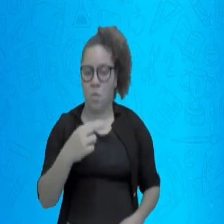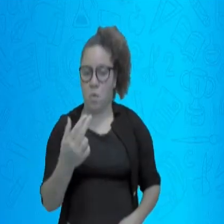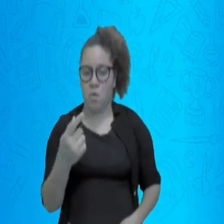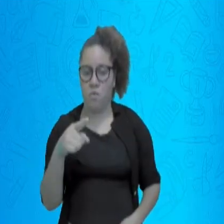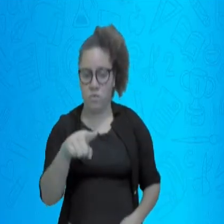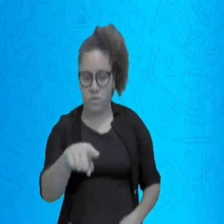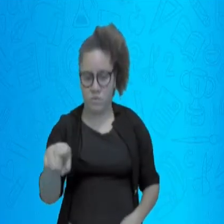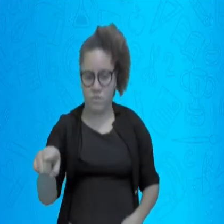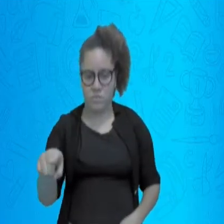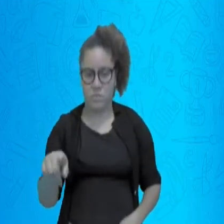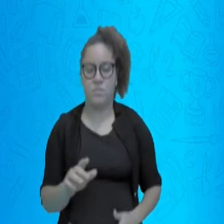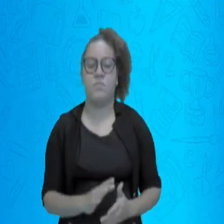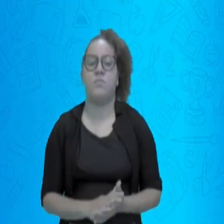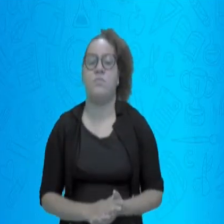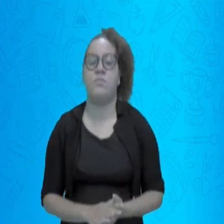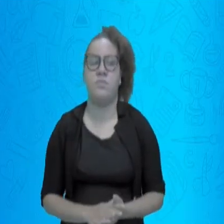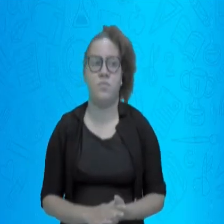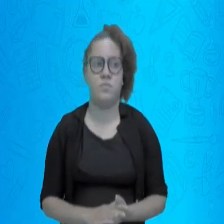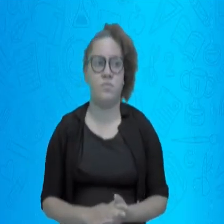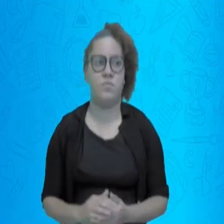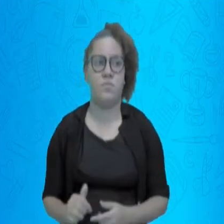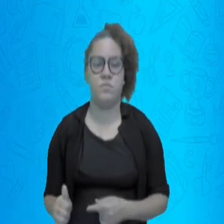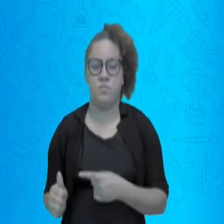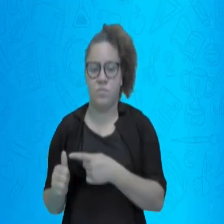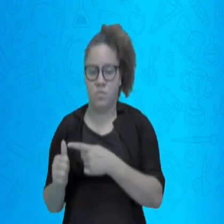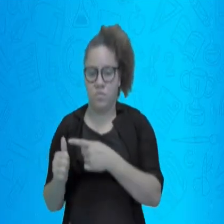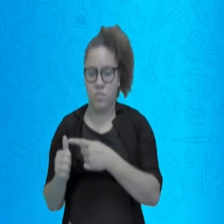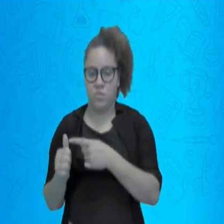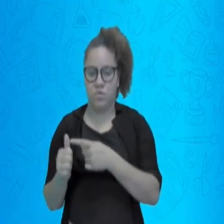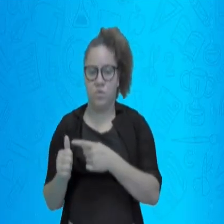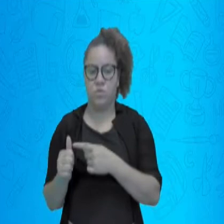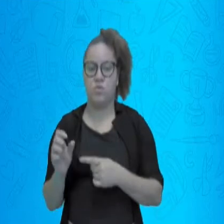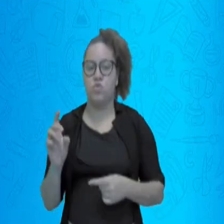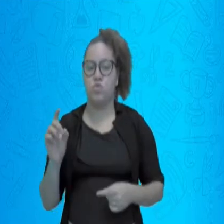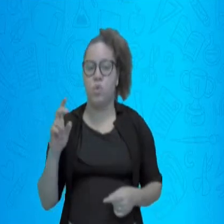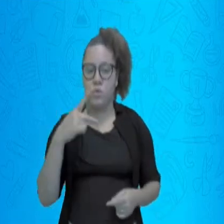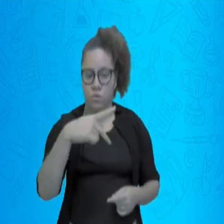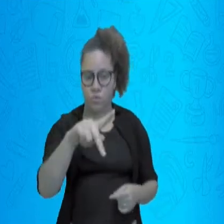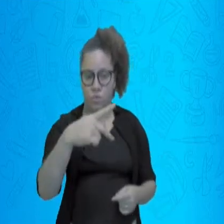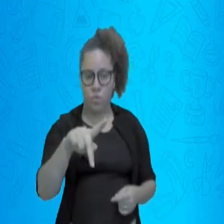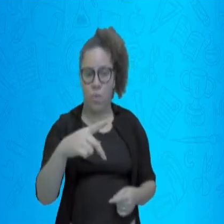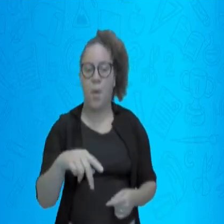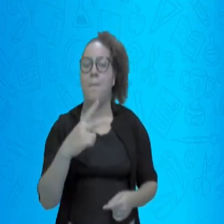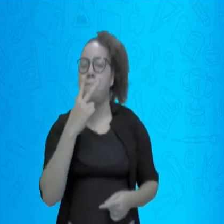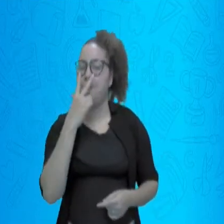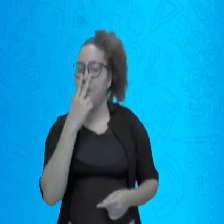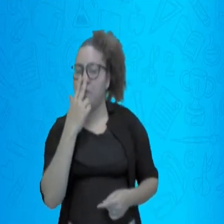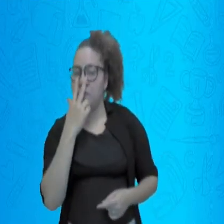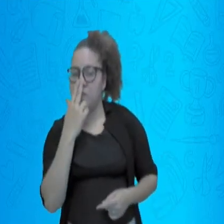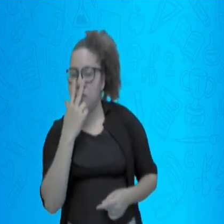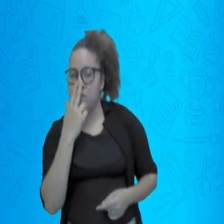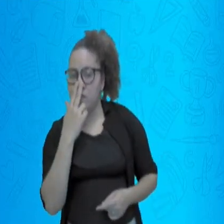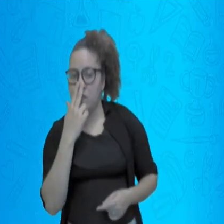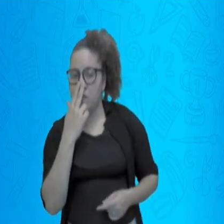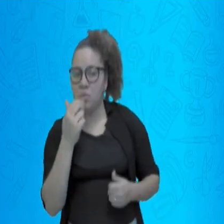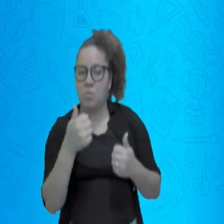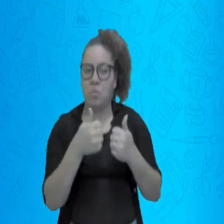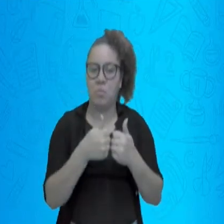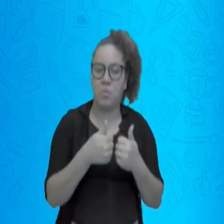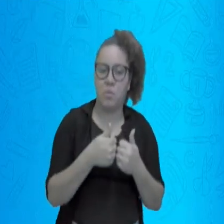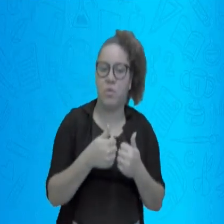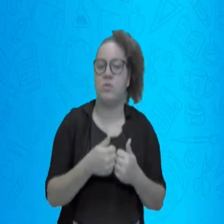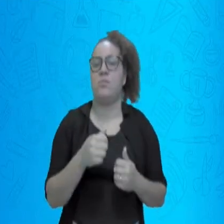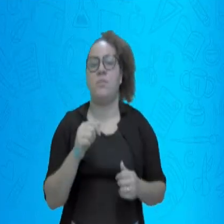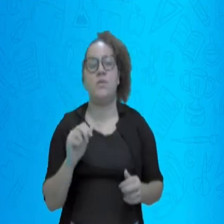encontrar alguém com uma identidade exatamente igual à sua. Pode ser próximo, pode ser parecido, mas igual não. Portanto,